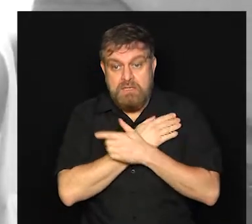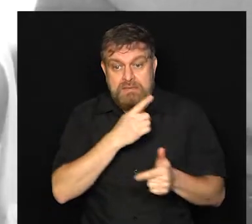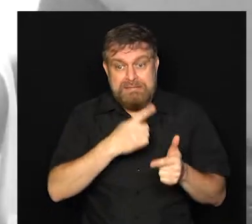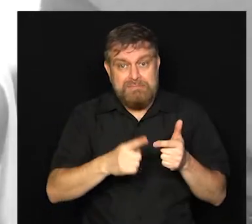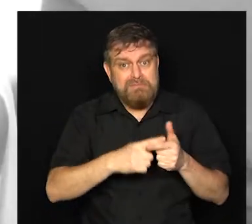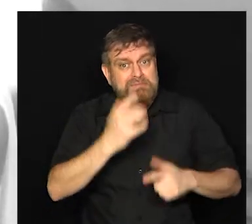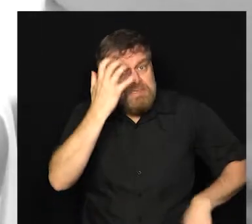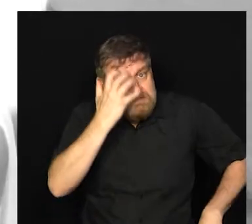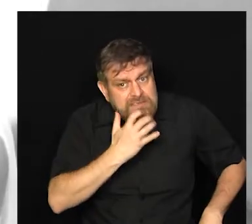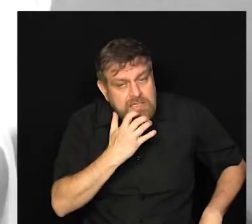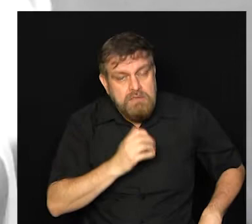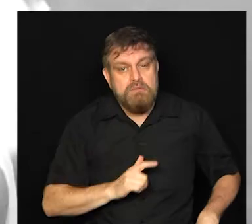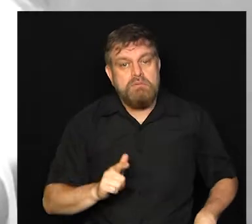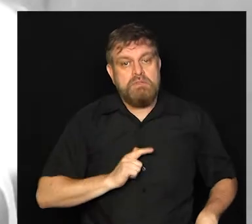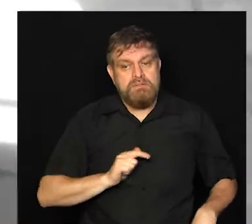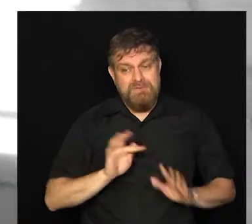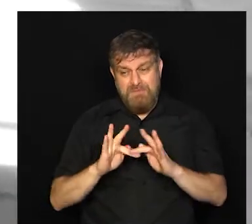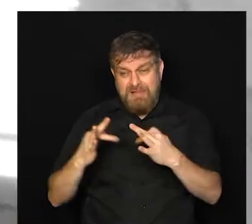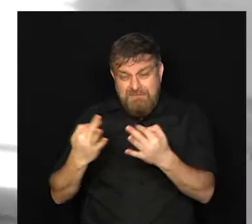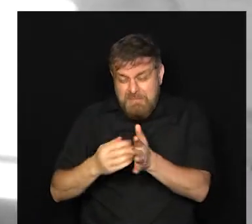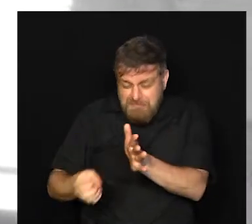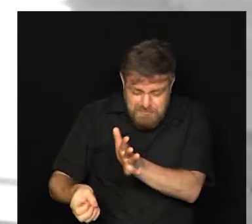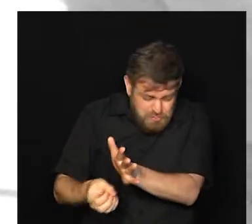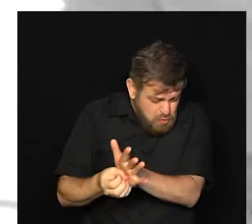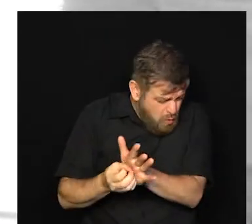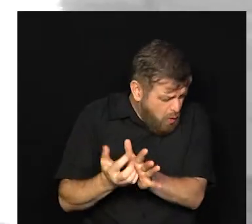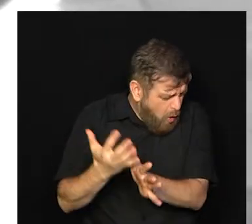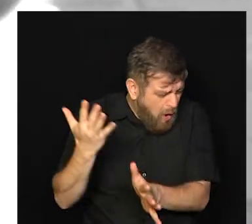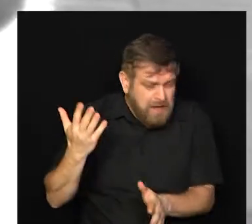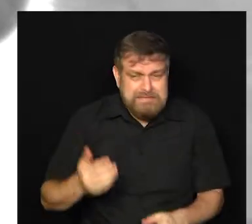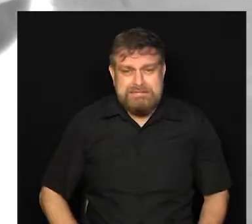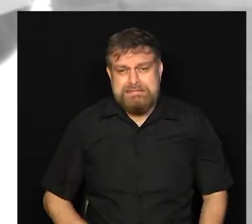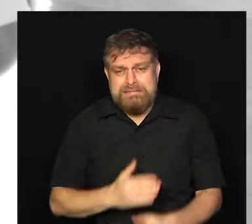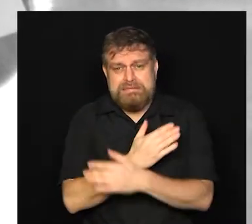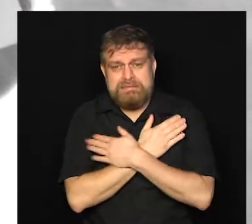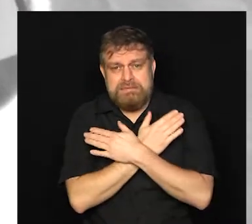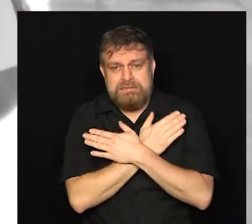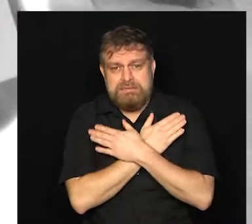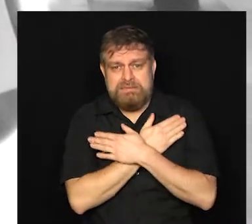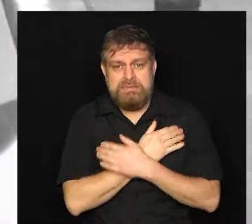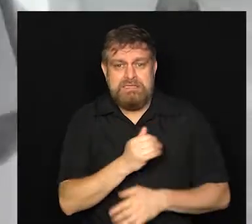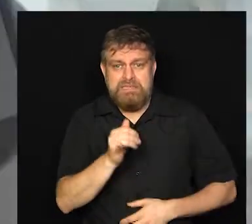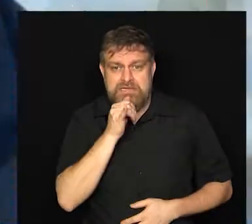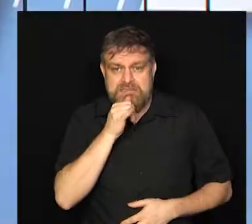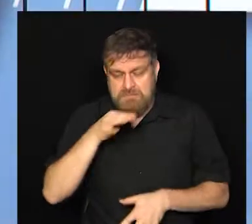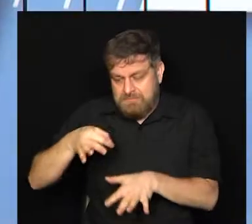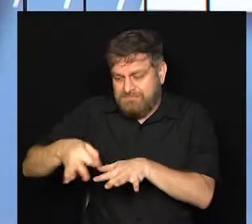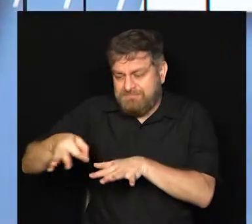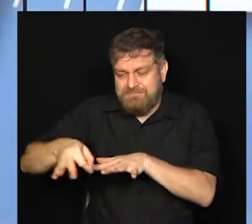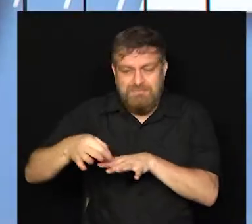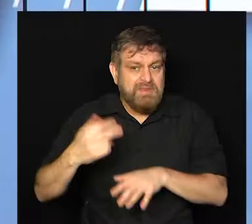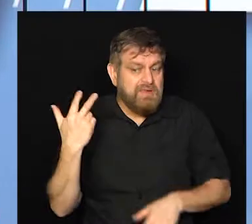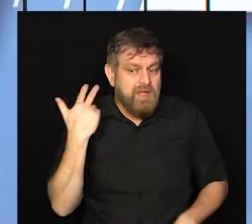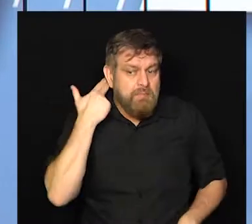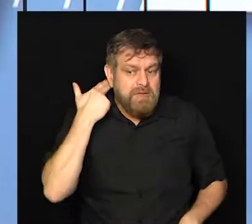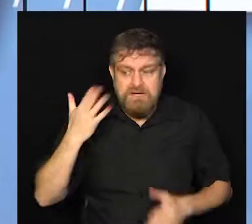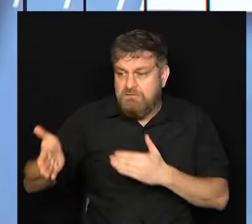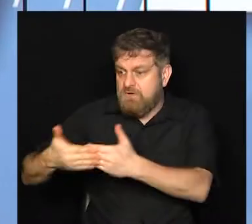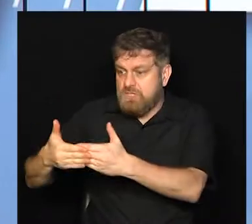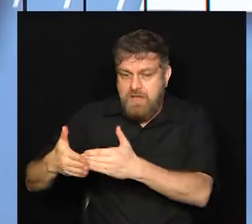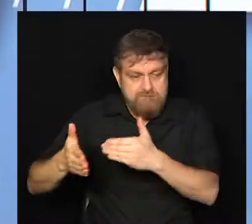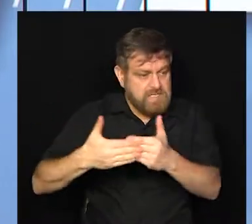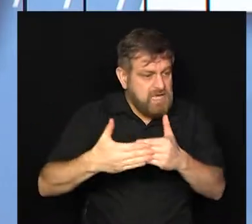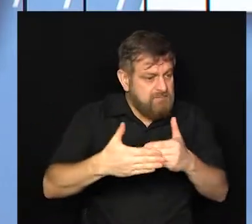crítica. Muitas famílias perderam emprego, muitas famílias tiveram que fechar, por exemplo, a manicure, a cabeleireira, aqui